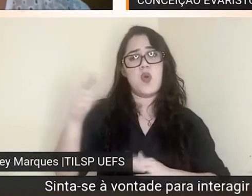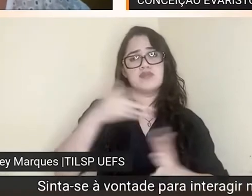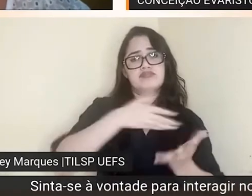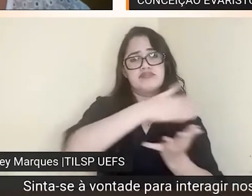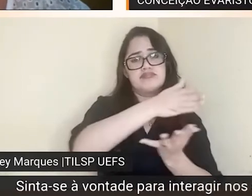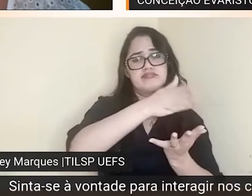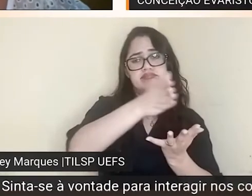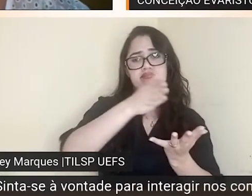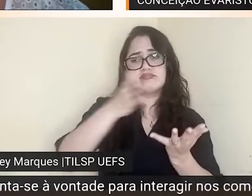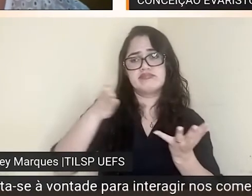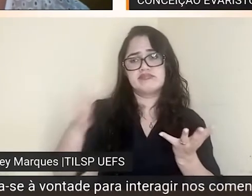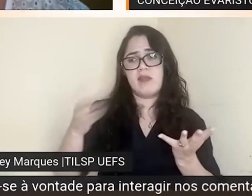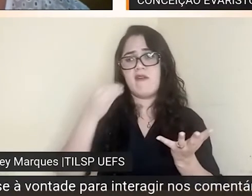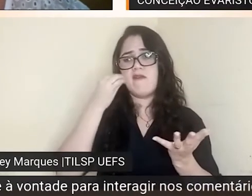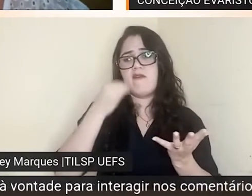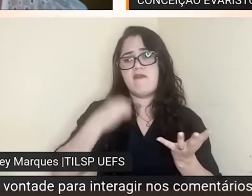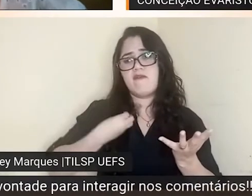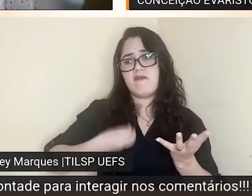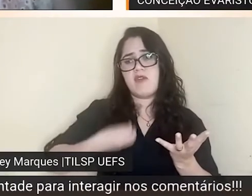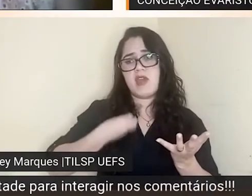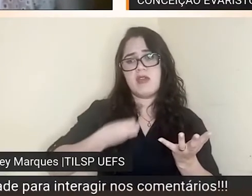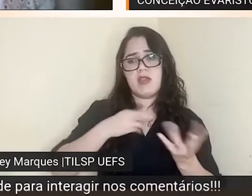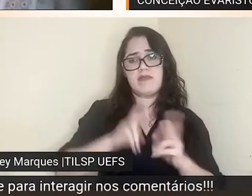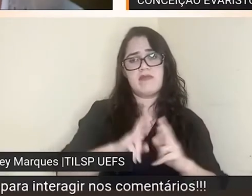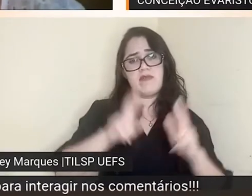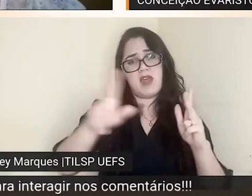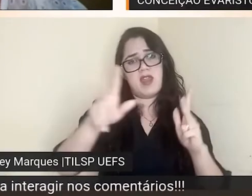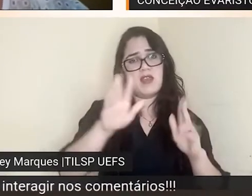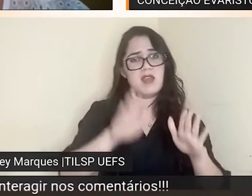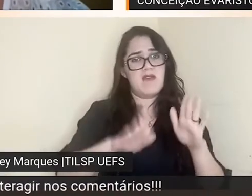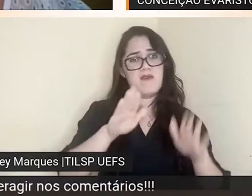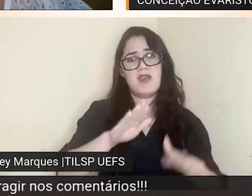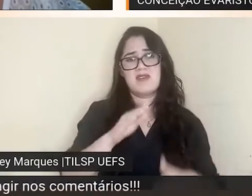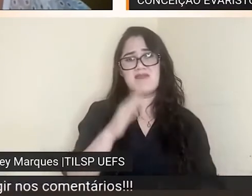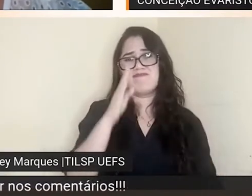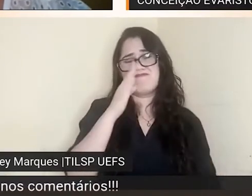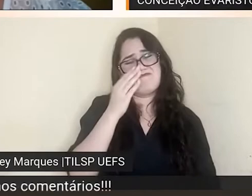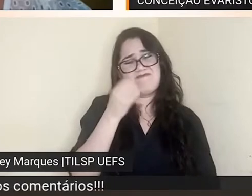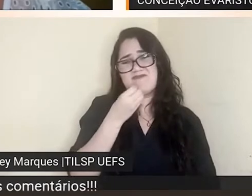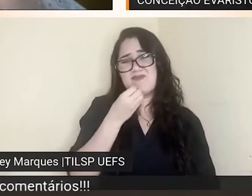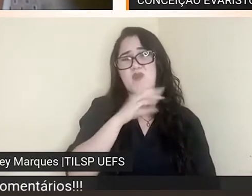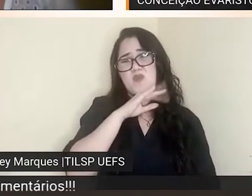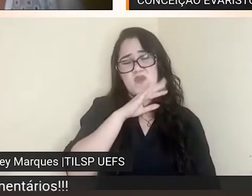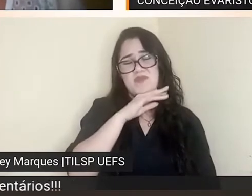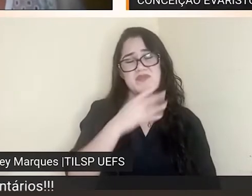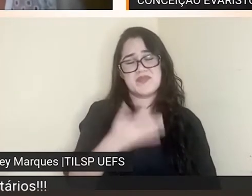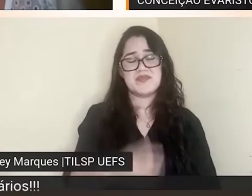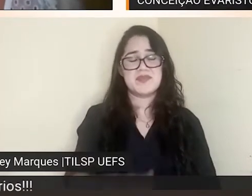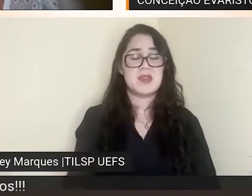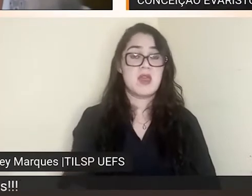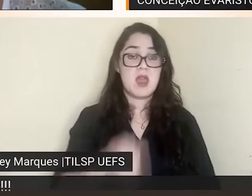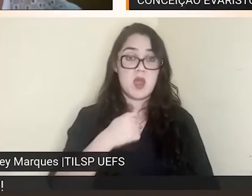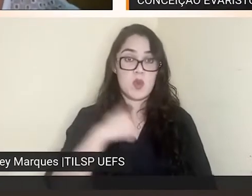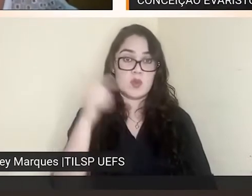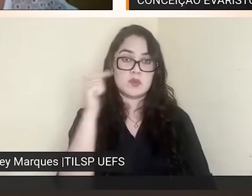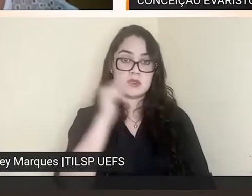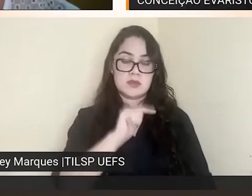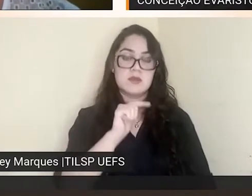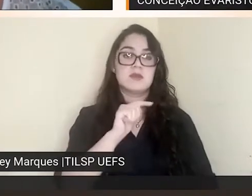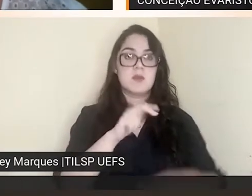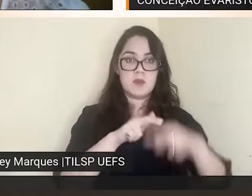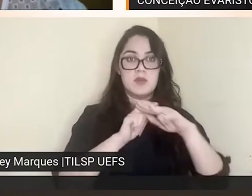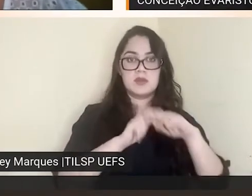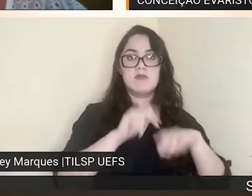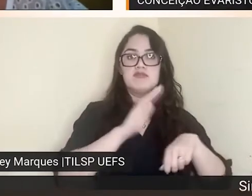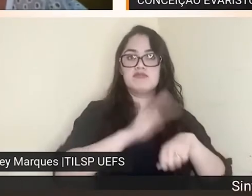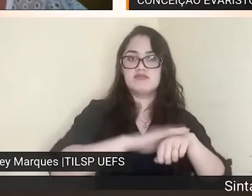tão benéficos como o que eu tive. E isso eu só consegui mesmo através da escrita,